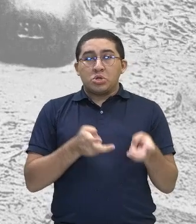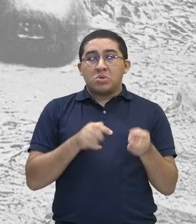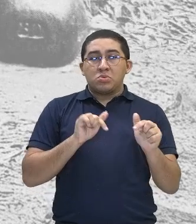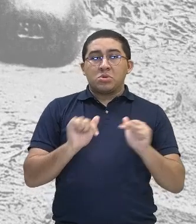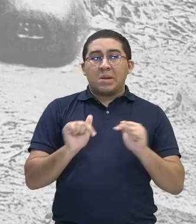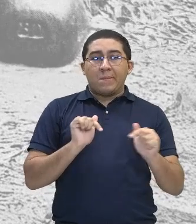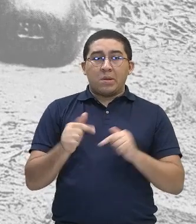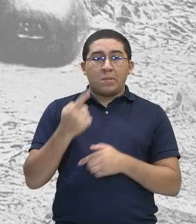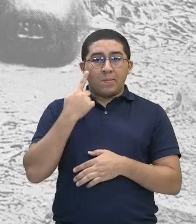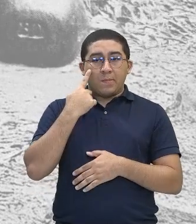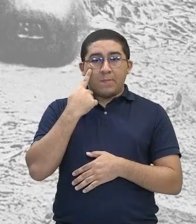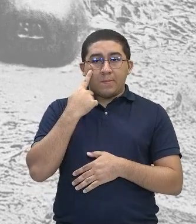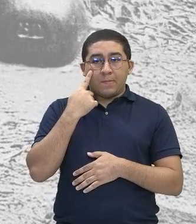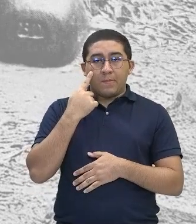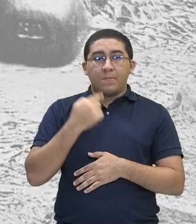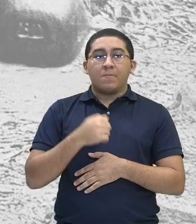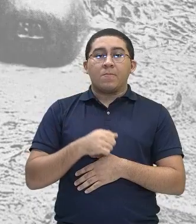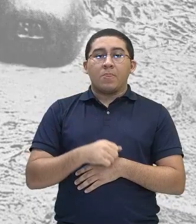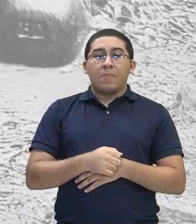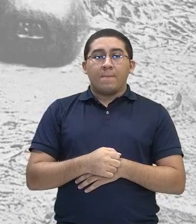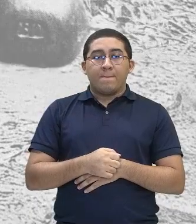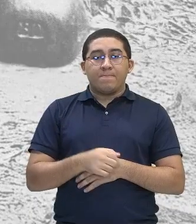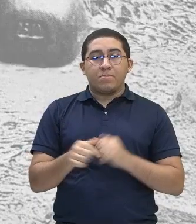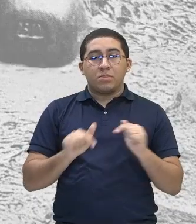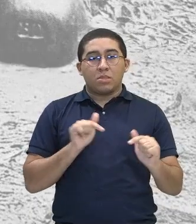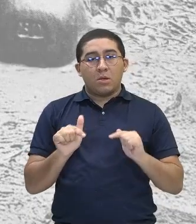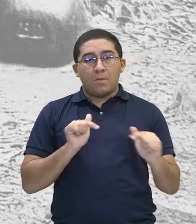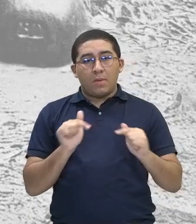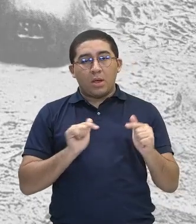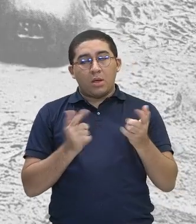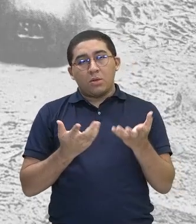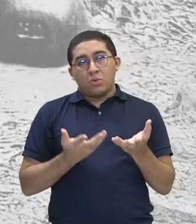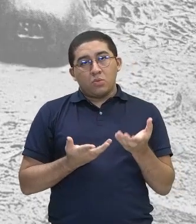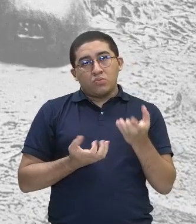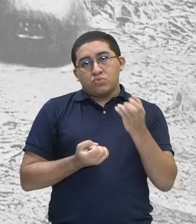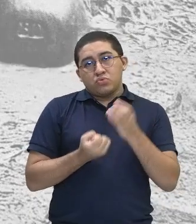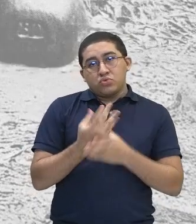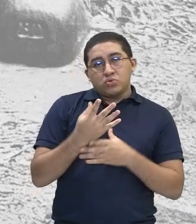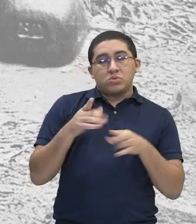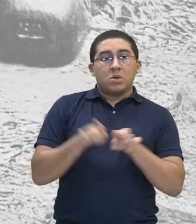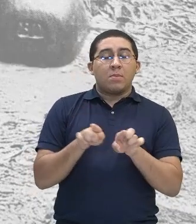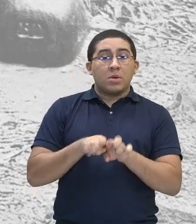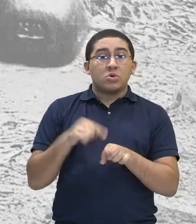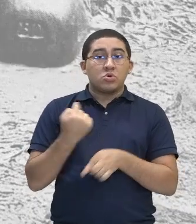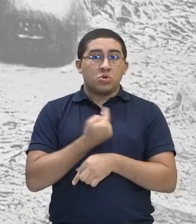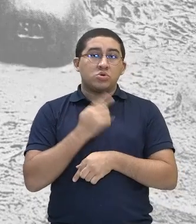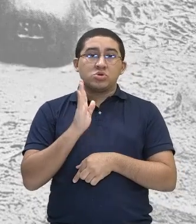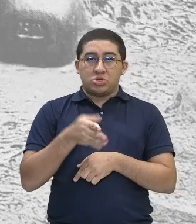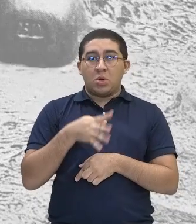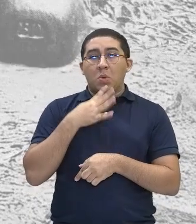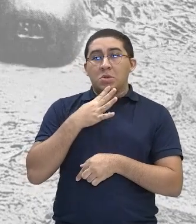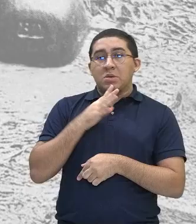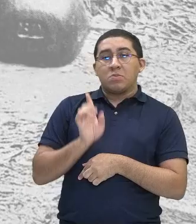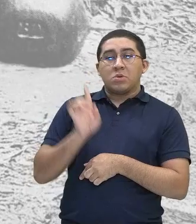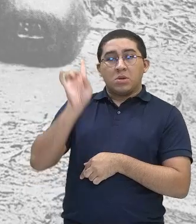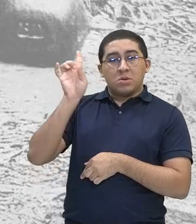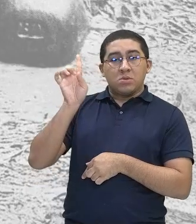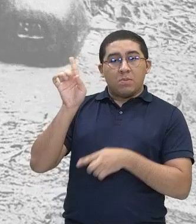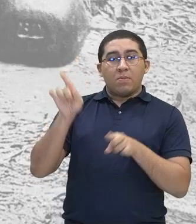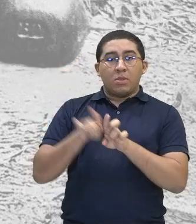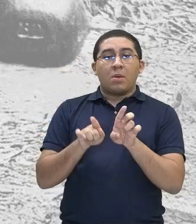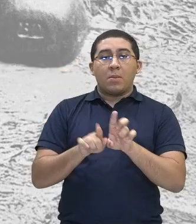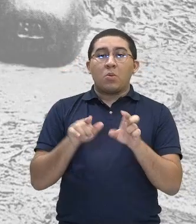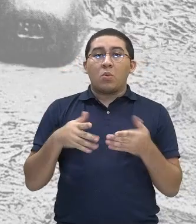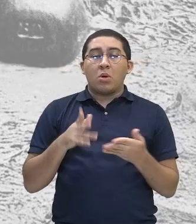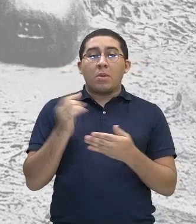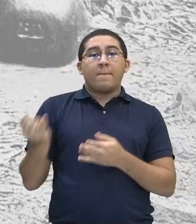isso, professora? Esses trabalhos, gente, que acabam surgindo, né? A gente estudou aí sobre a biopirataria, a importância do Estado